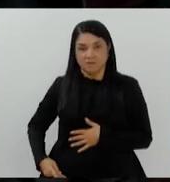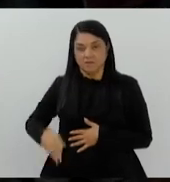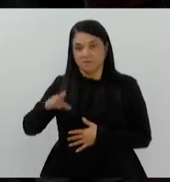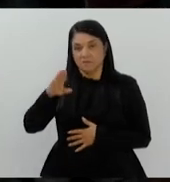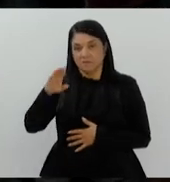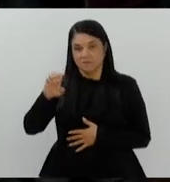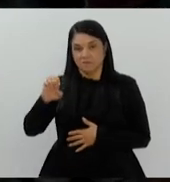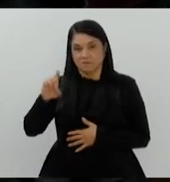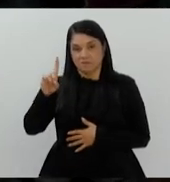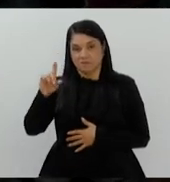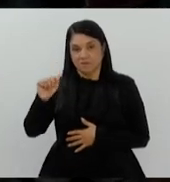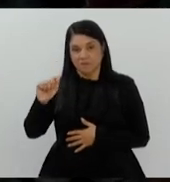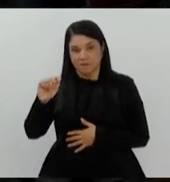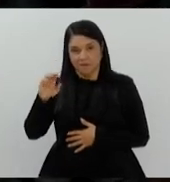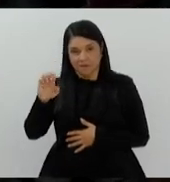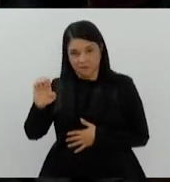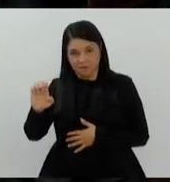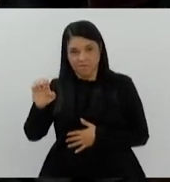indica